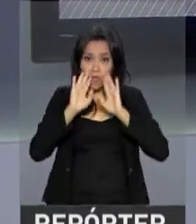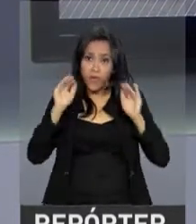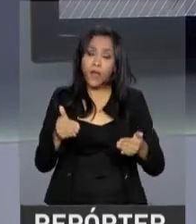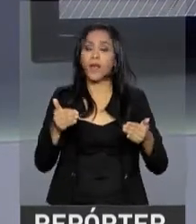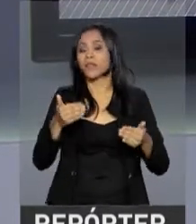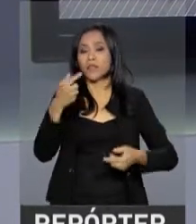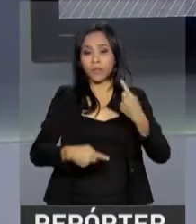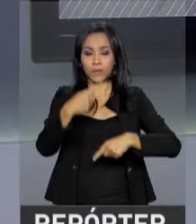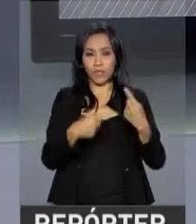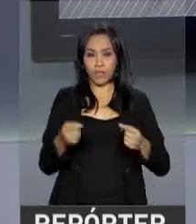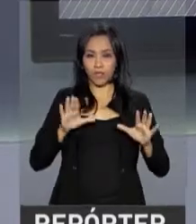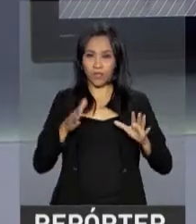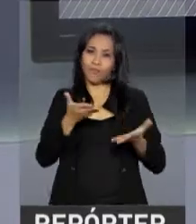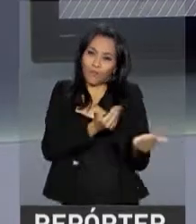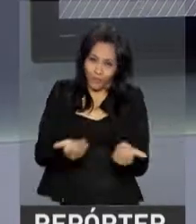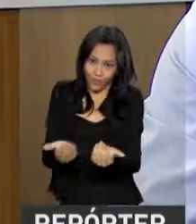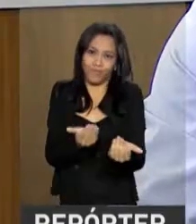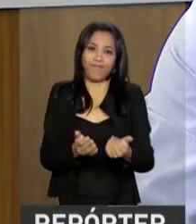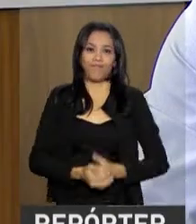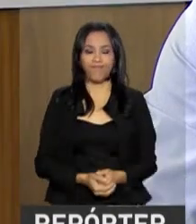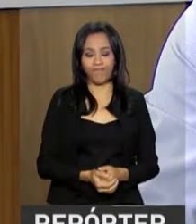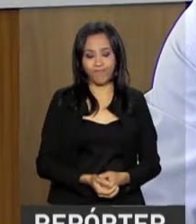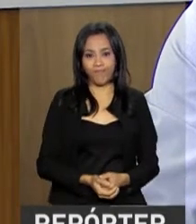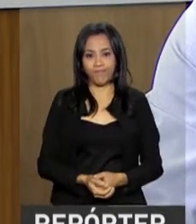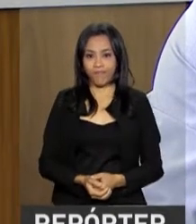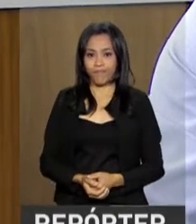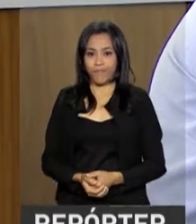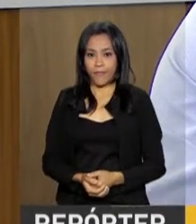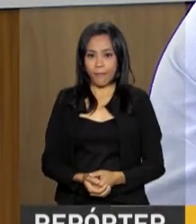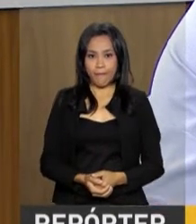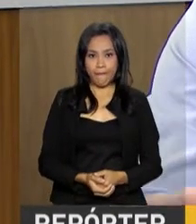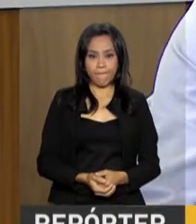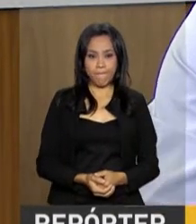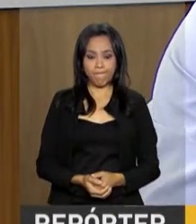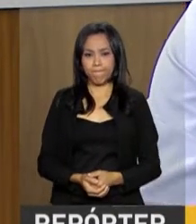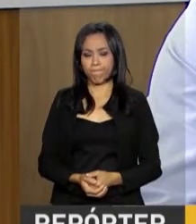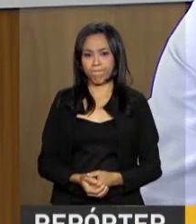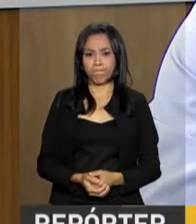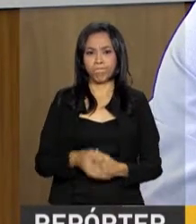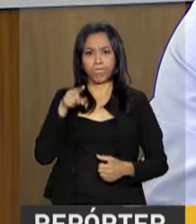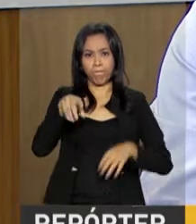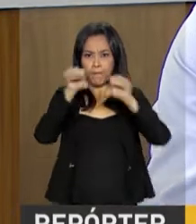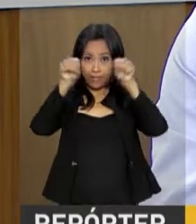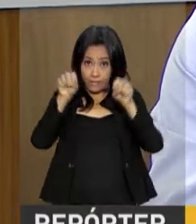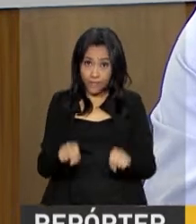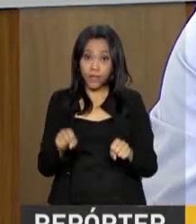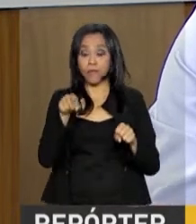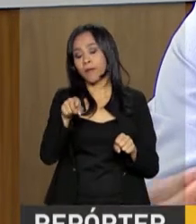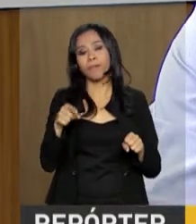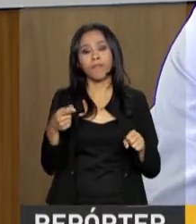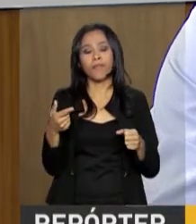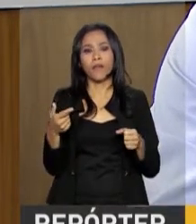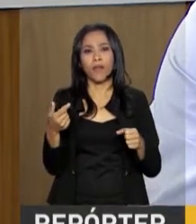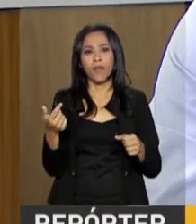políticas públicas para a juventude. Esse sistema, ele inaugura um modelo de governança